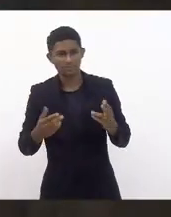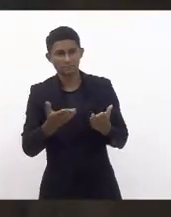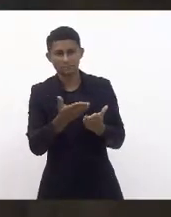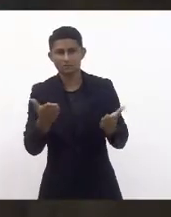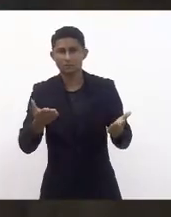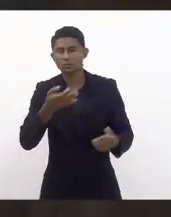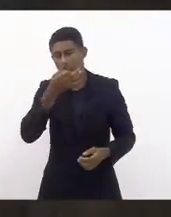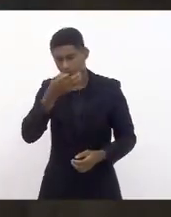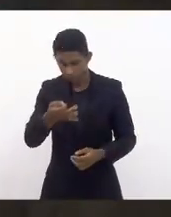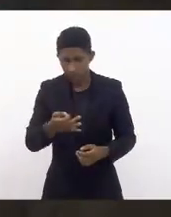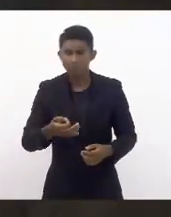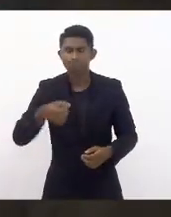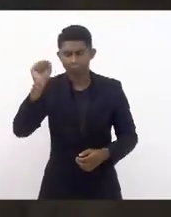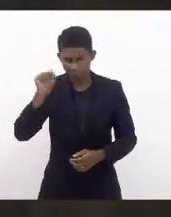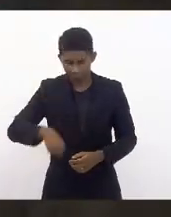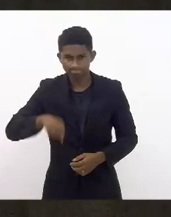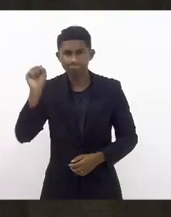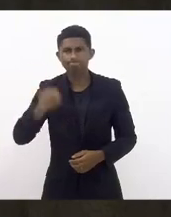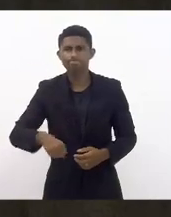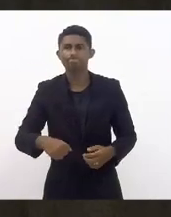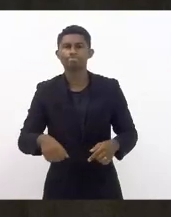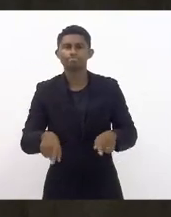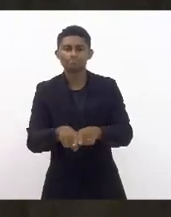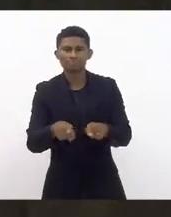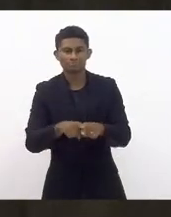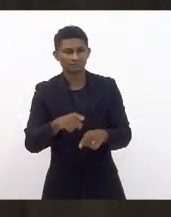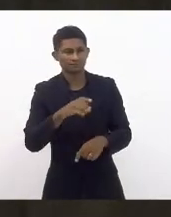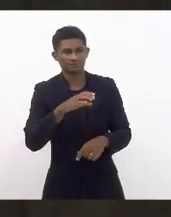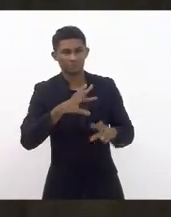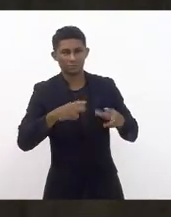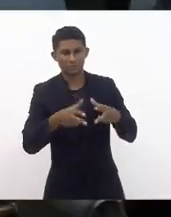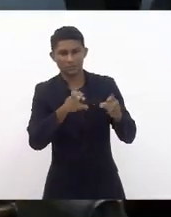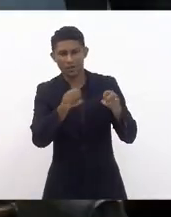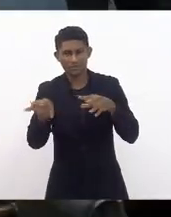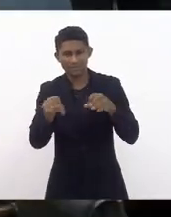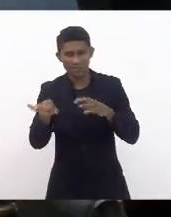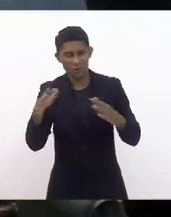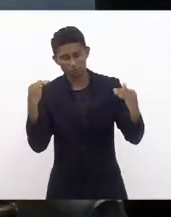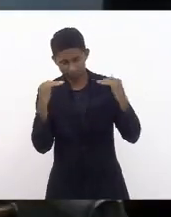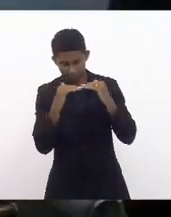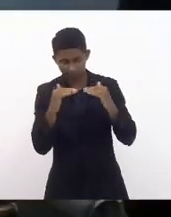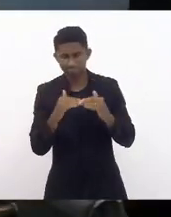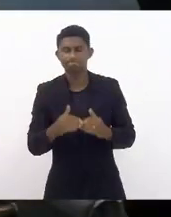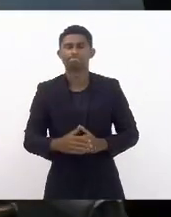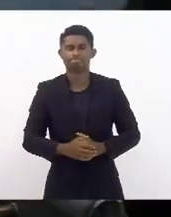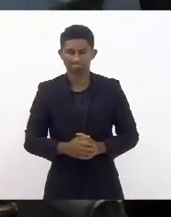é favorável, acompanhando o parecer da Comissão de Educação.